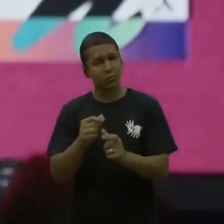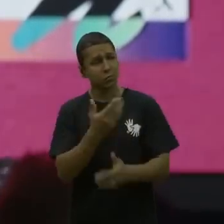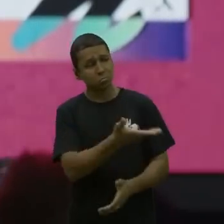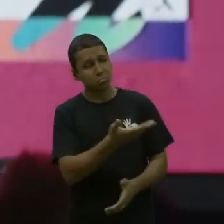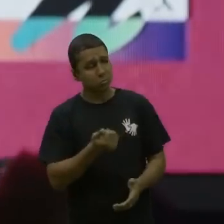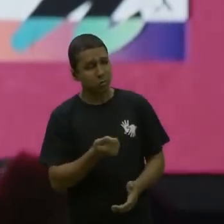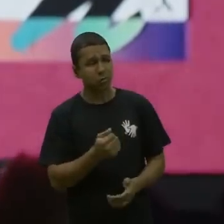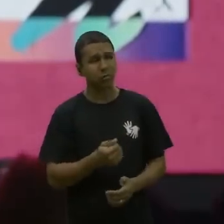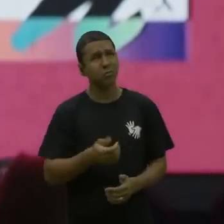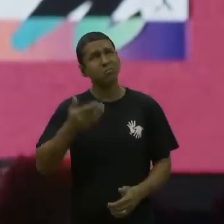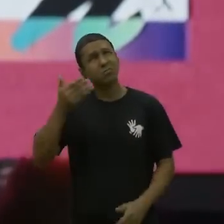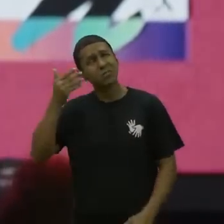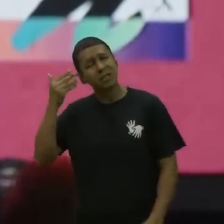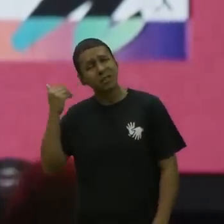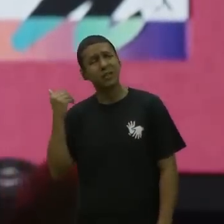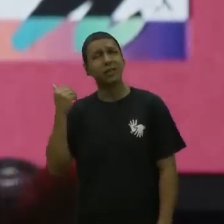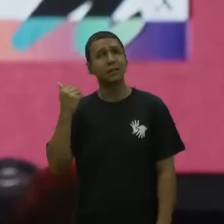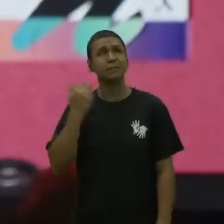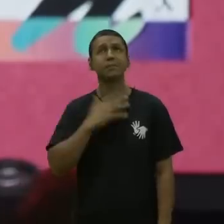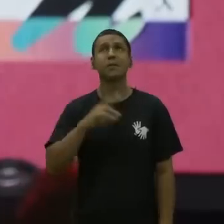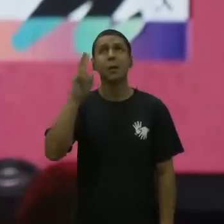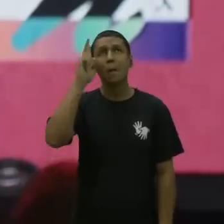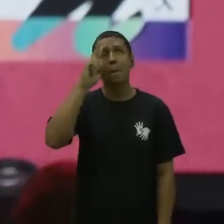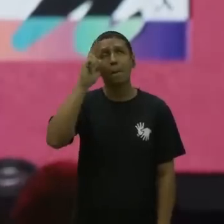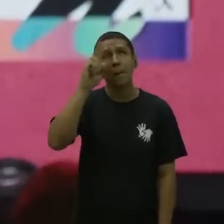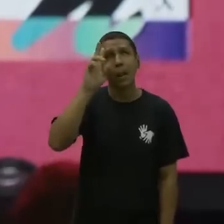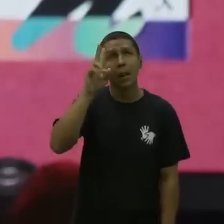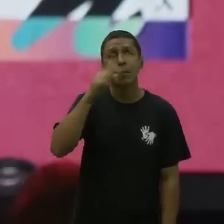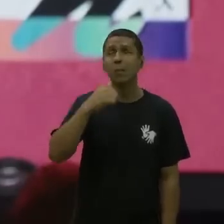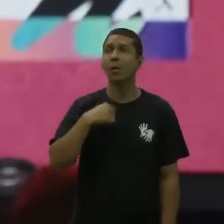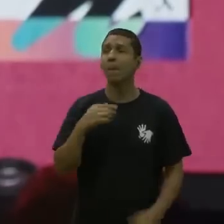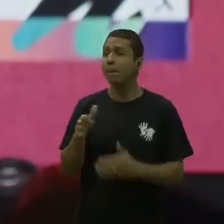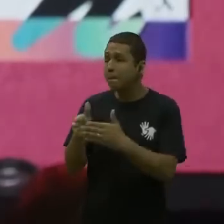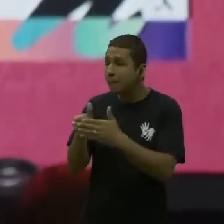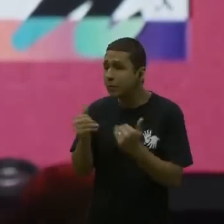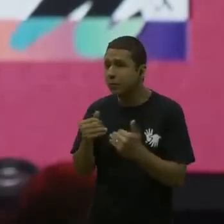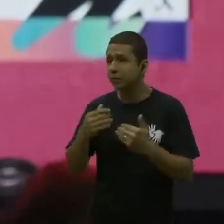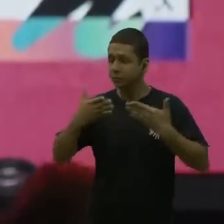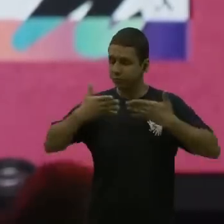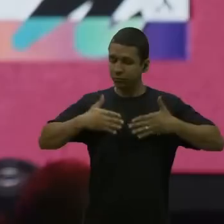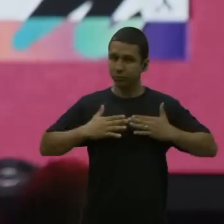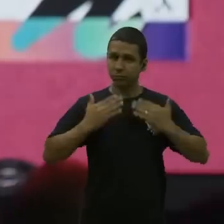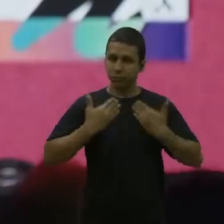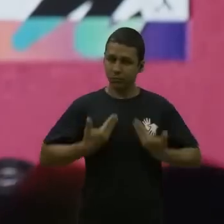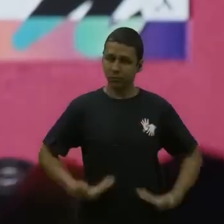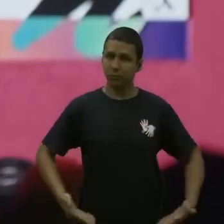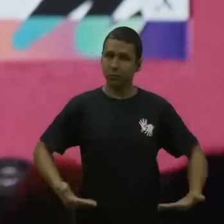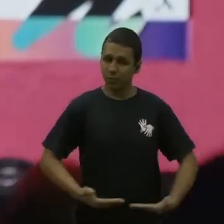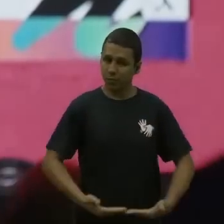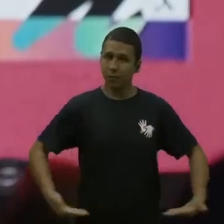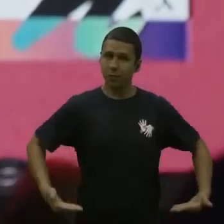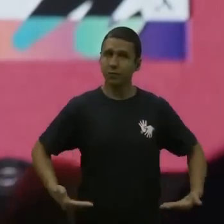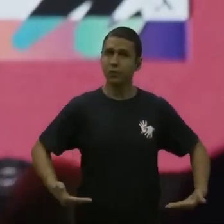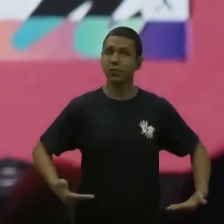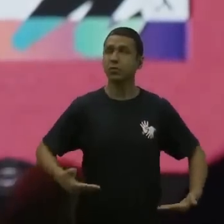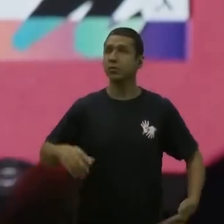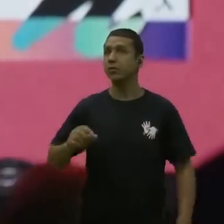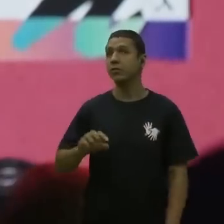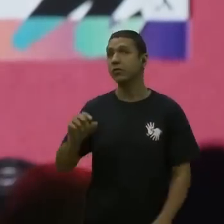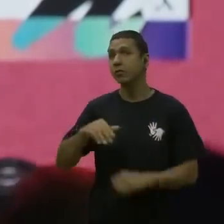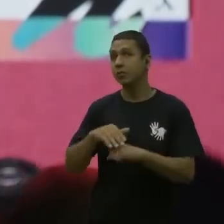anos atrás. E eu me lembro de eu pedindo um vestido emprestado para uma amiga minha, porque o cantor da noite era o Eli